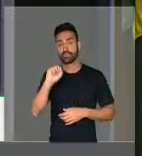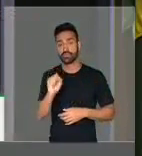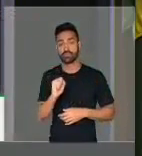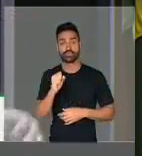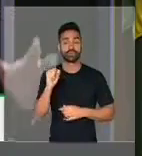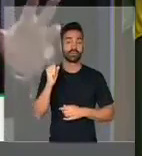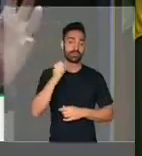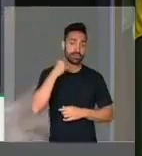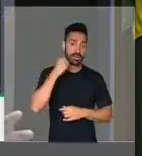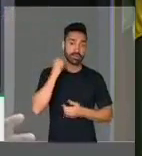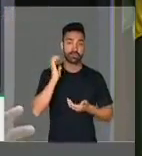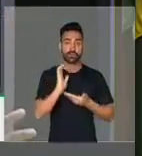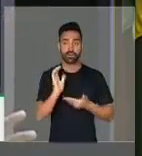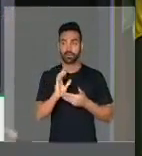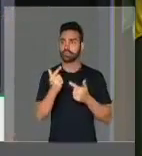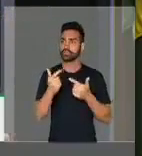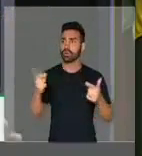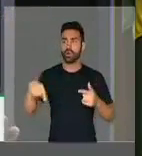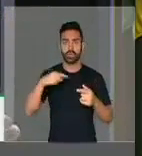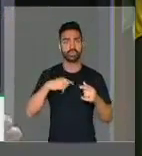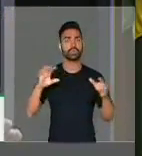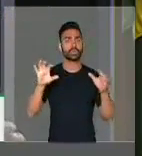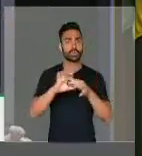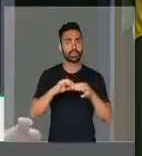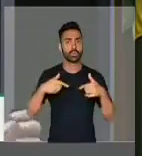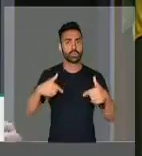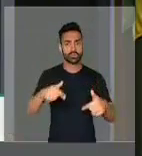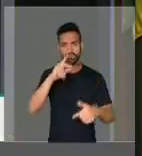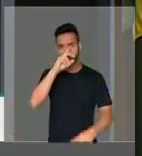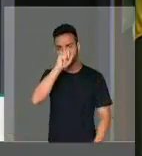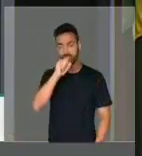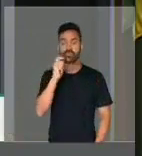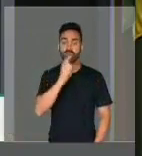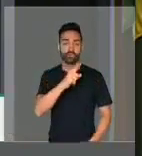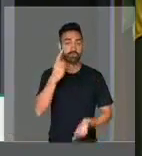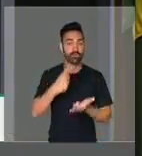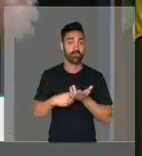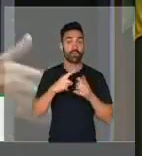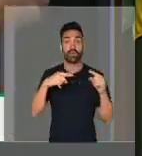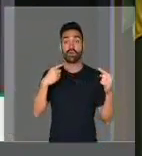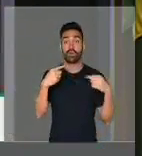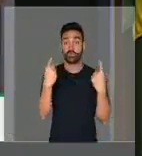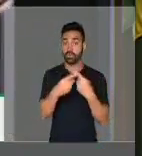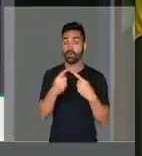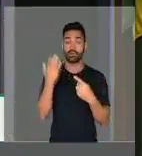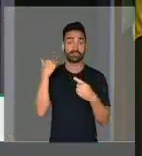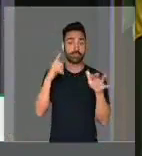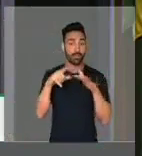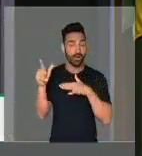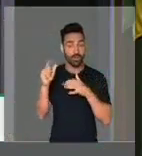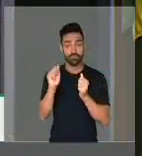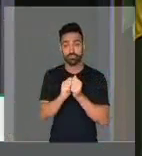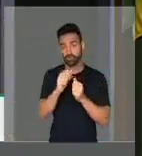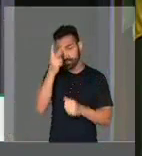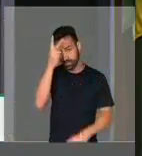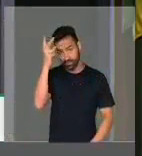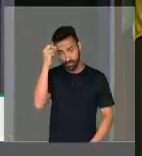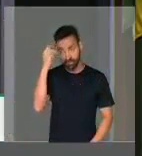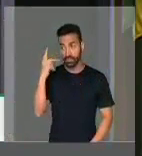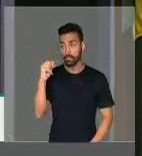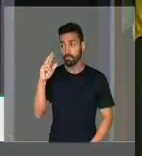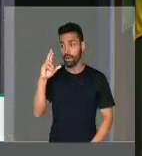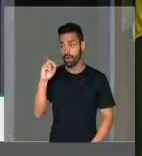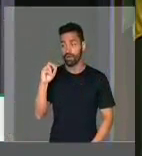Câmara, que graças a essa grande mobilização fez com que tivéssemos a reunião na semana passada com os prefeitos, inclusive está aqui o prefeito Paulo de